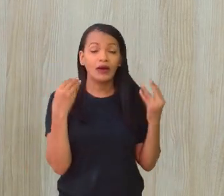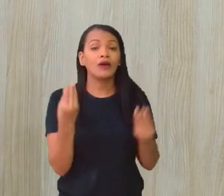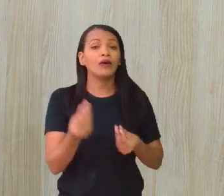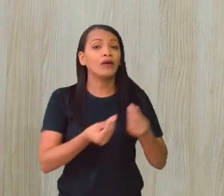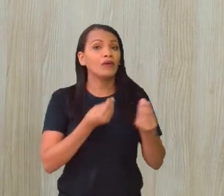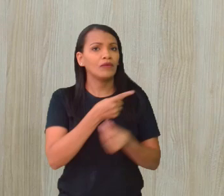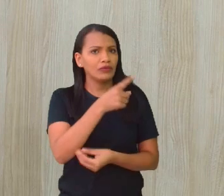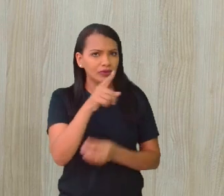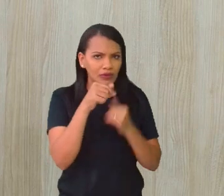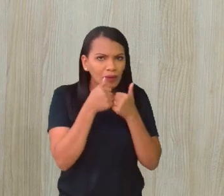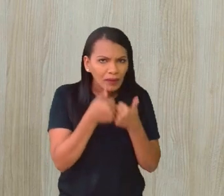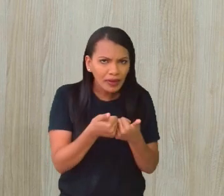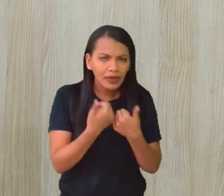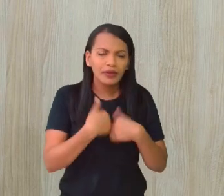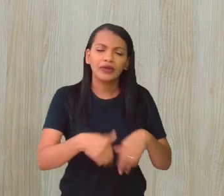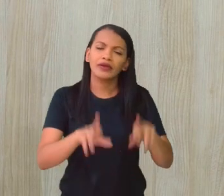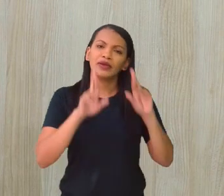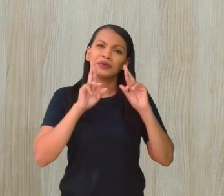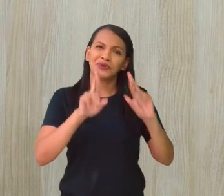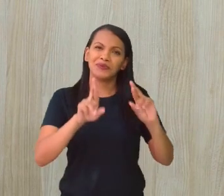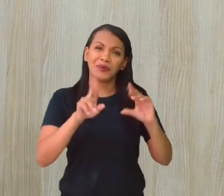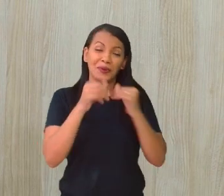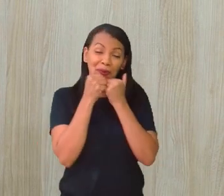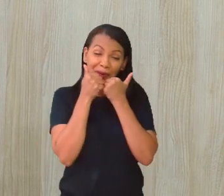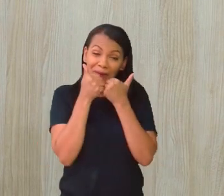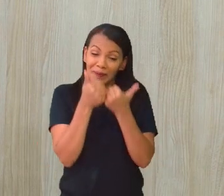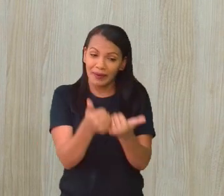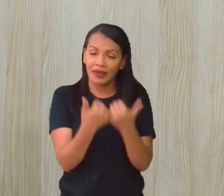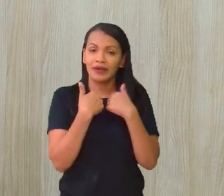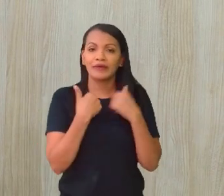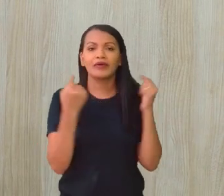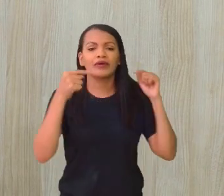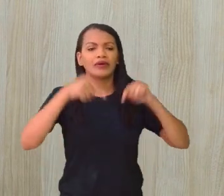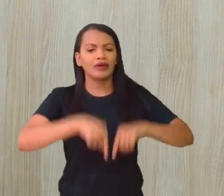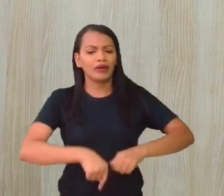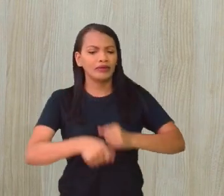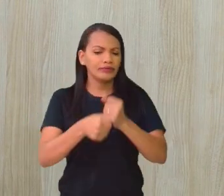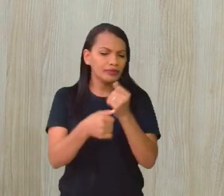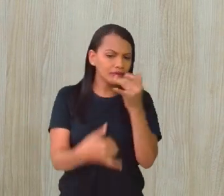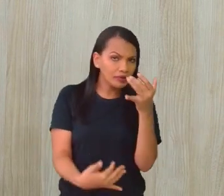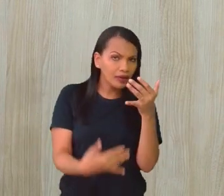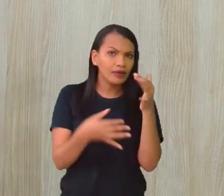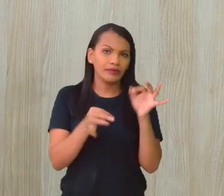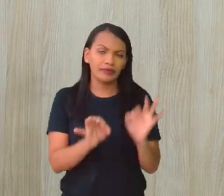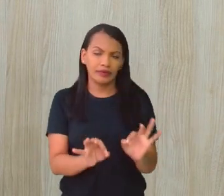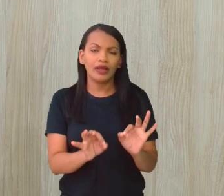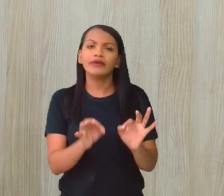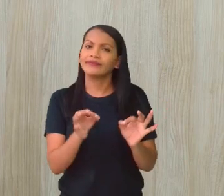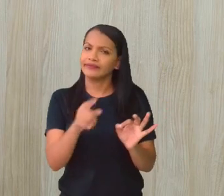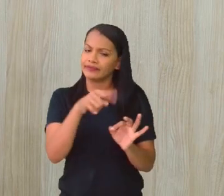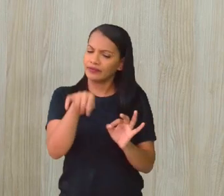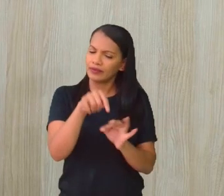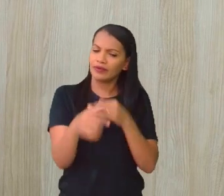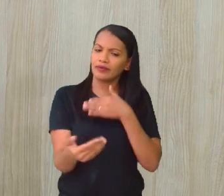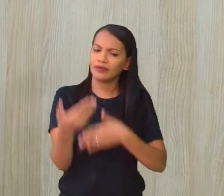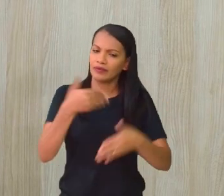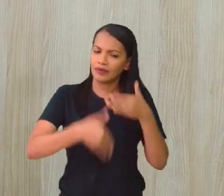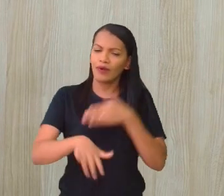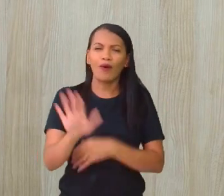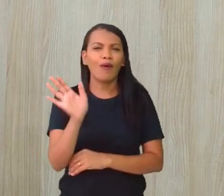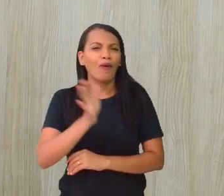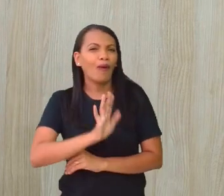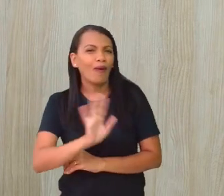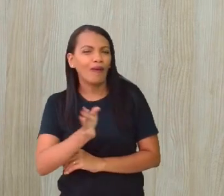estão hoje, sexto ano, espero que muito bem. Estou aqui conectando no chat, tá? Para dar esse olá para